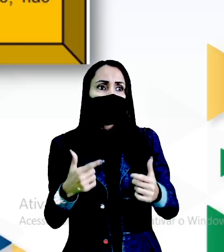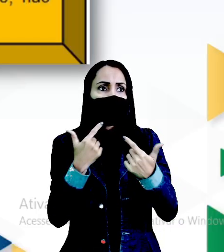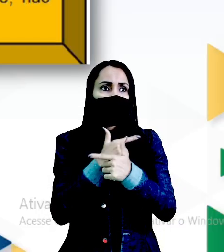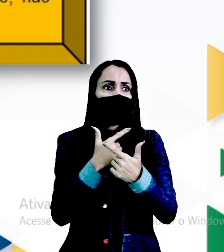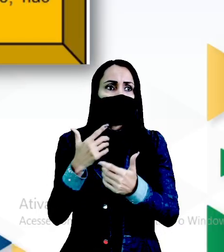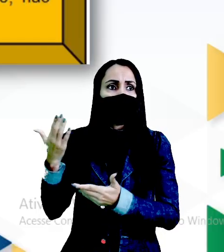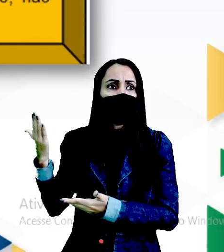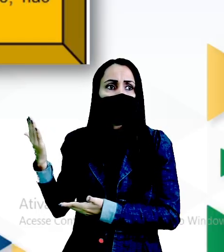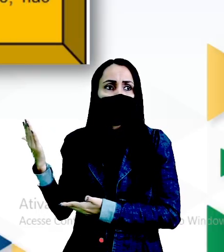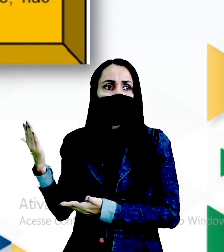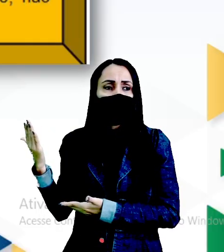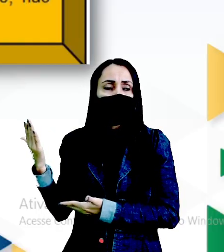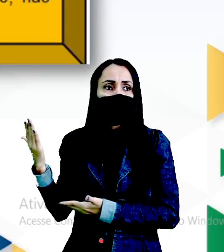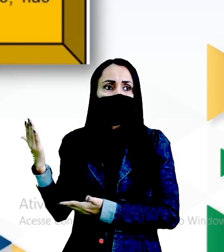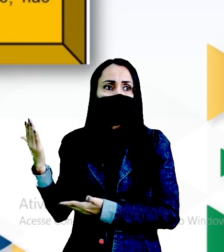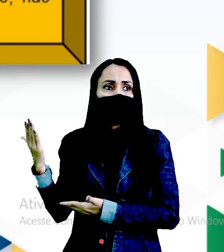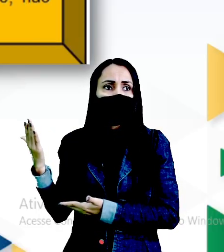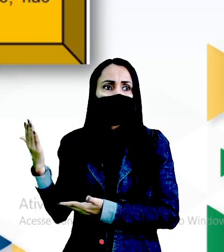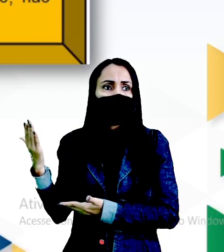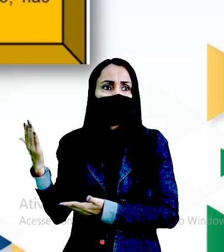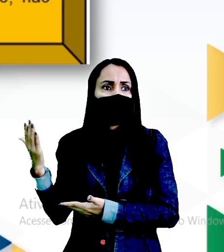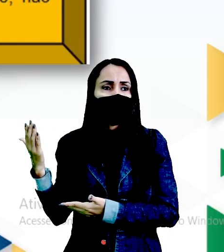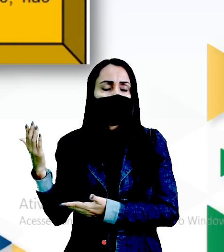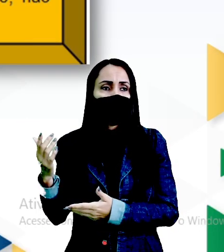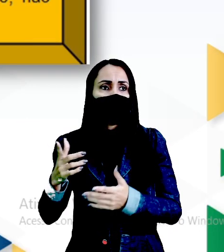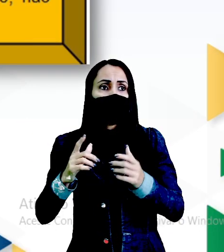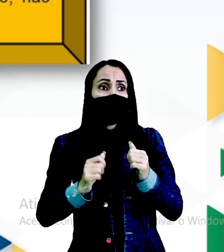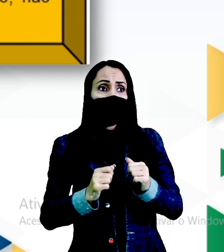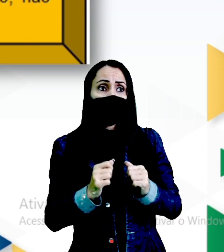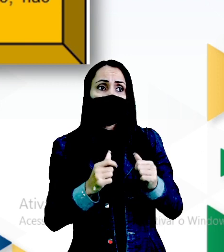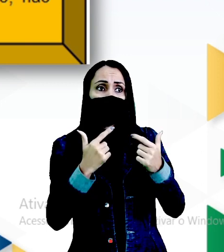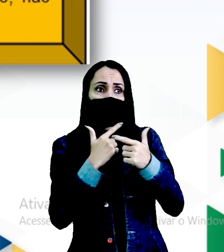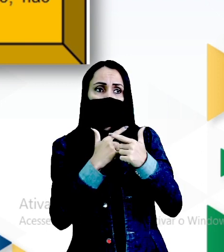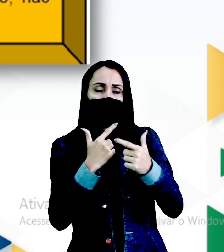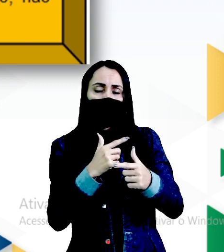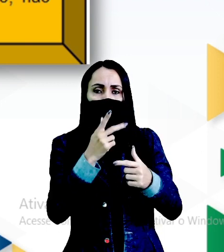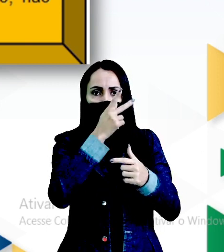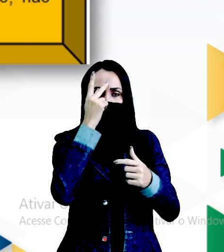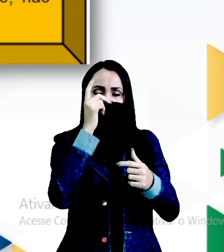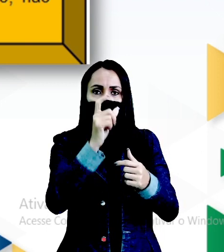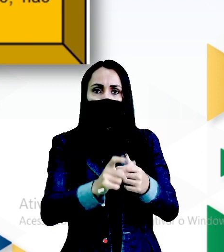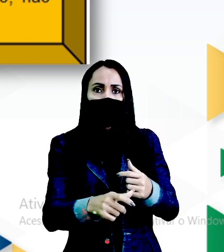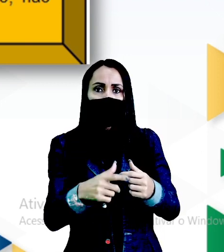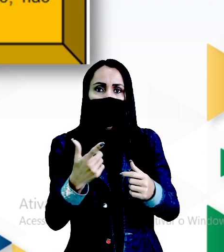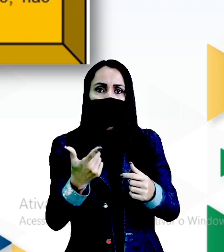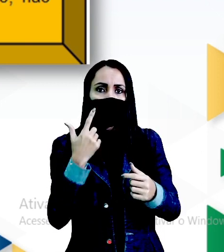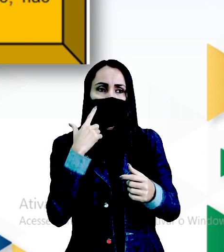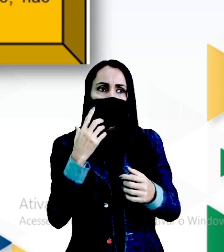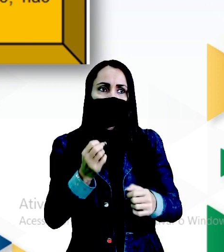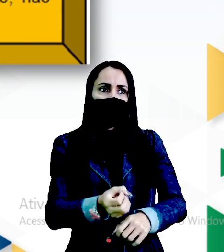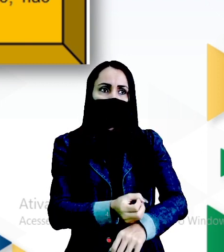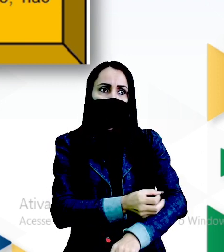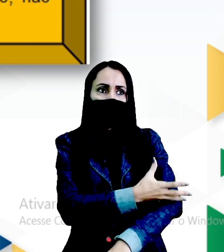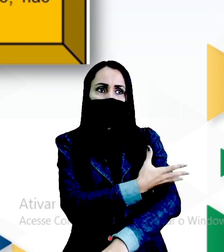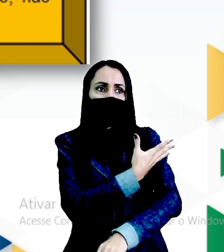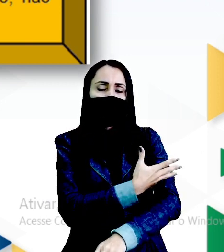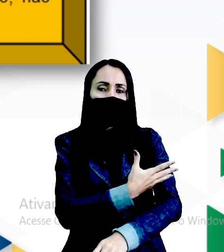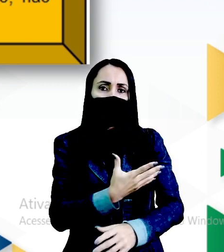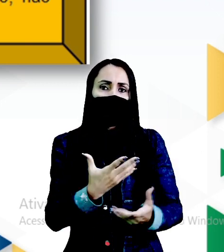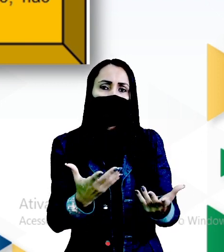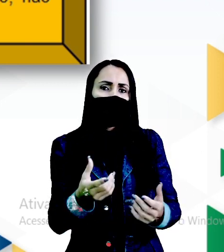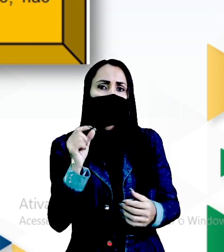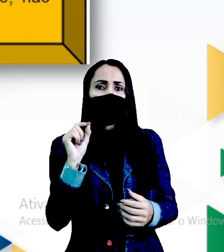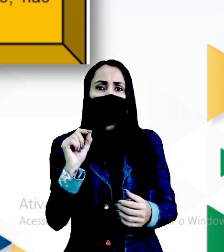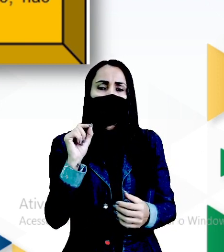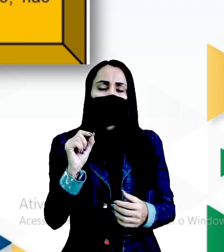riso. Vamos ver aqui. Para poder rir, as pessoas anestesiam as suas emoções. O que é a